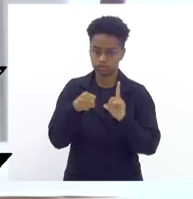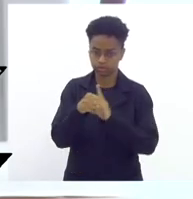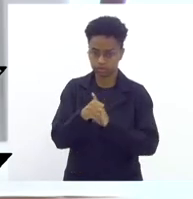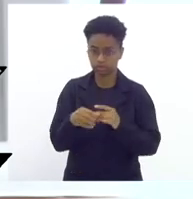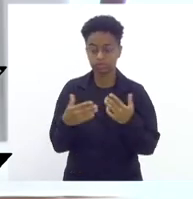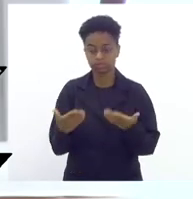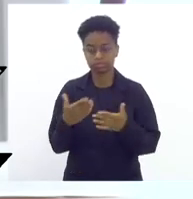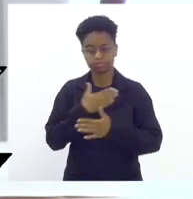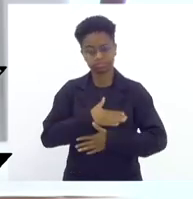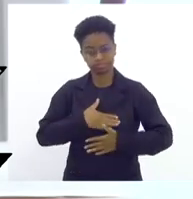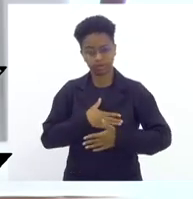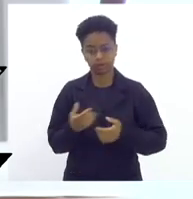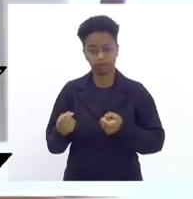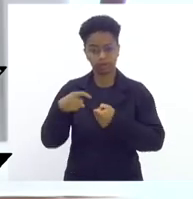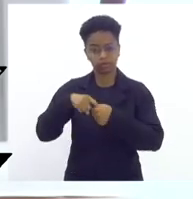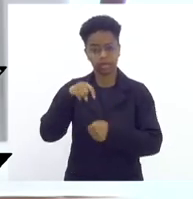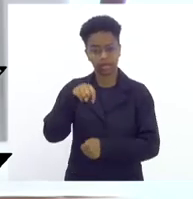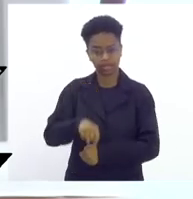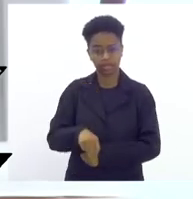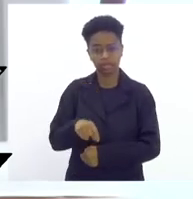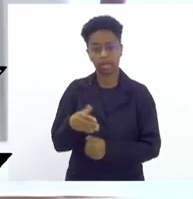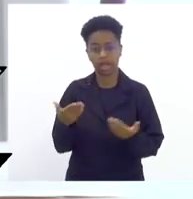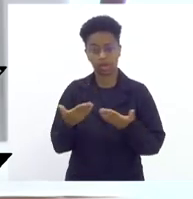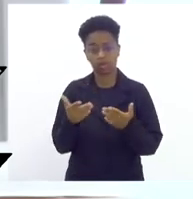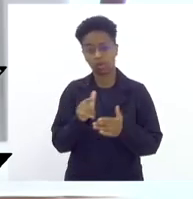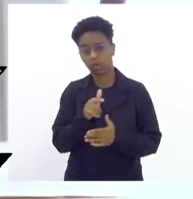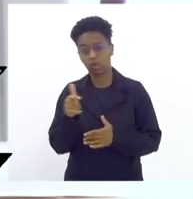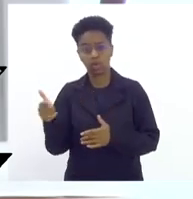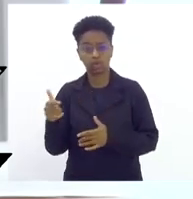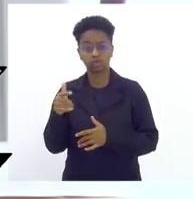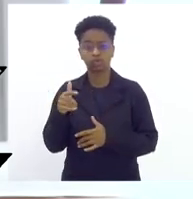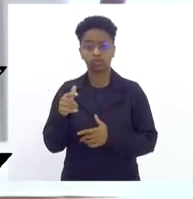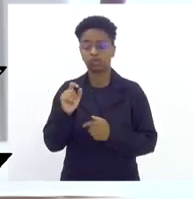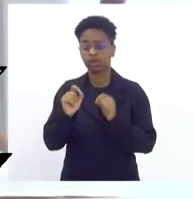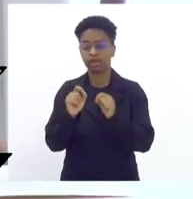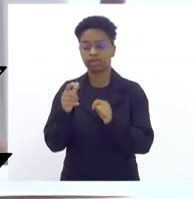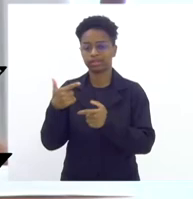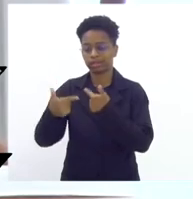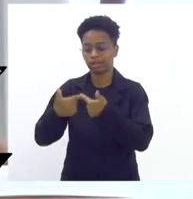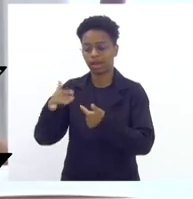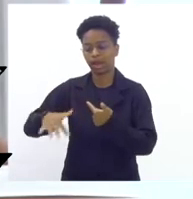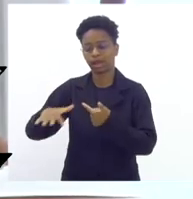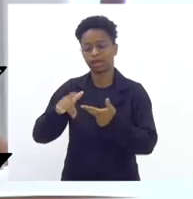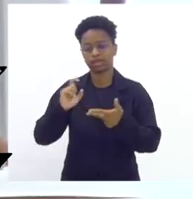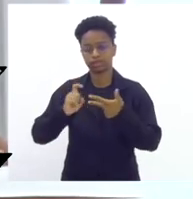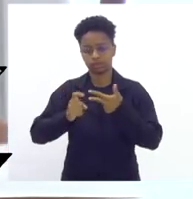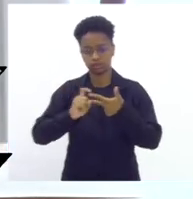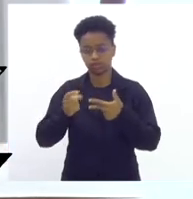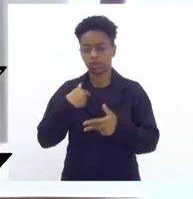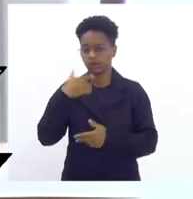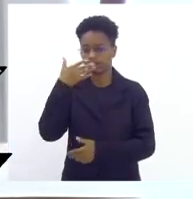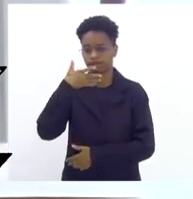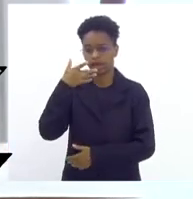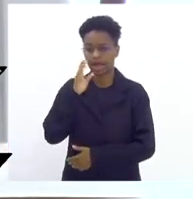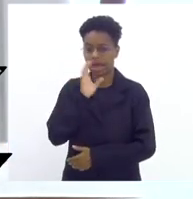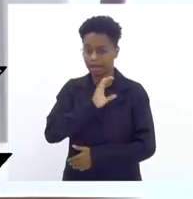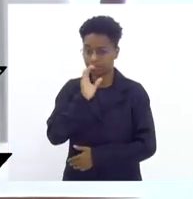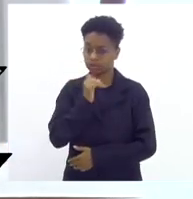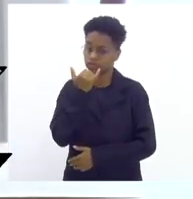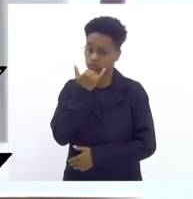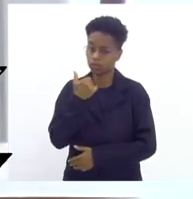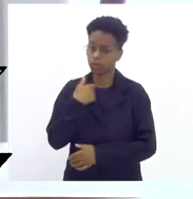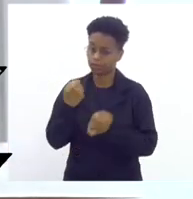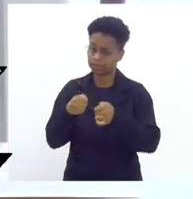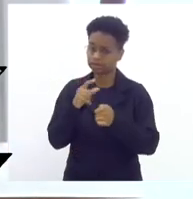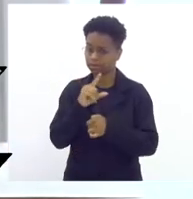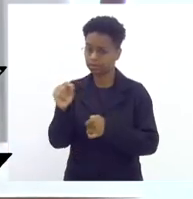prazer enorme poder voltar aqui estando do outro lado agora que é do executivo então a minha fala vai ser rápida Eu até peço desculpa vou ter